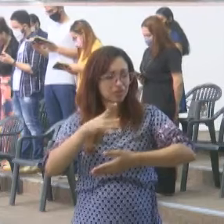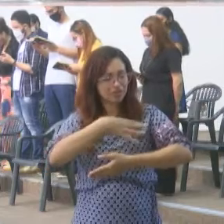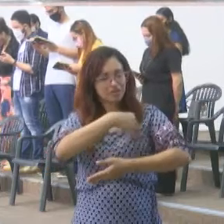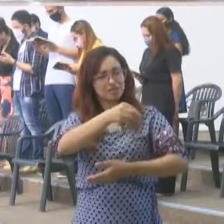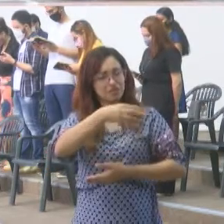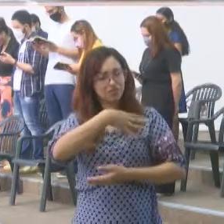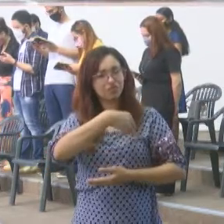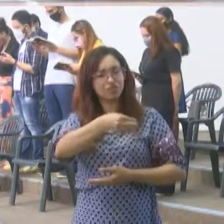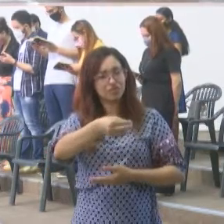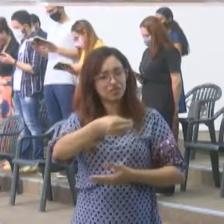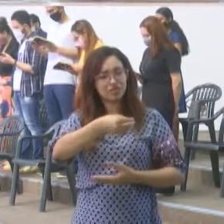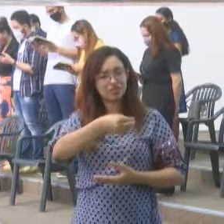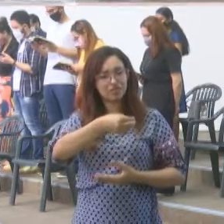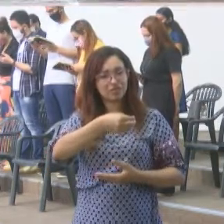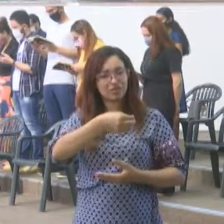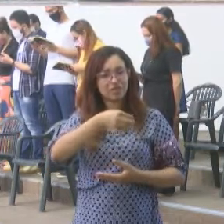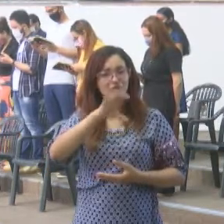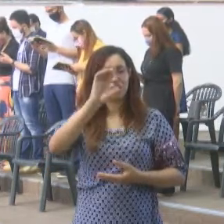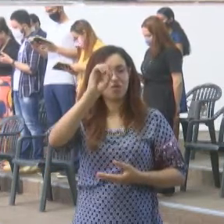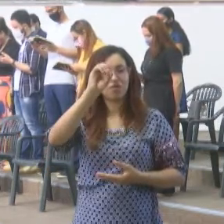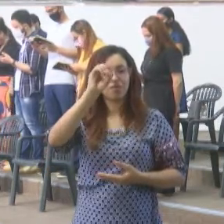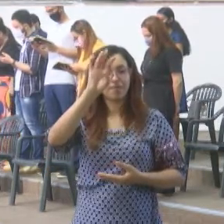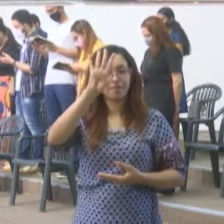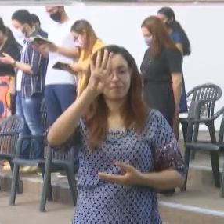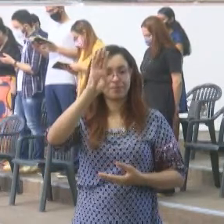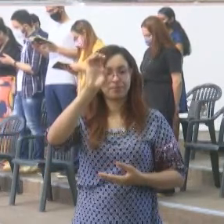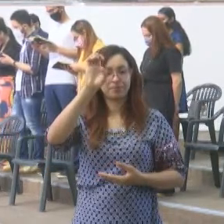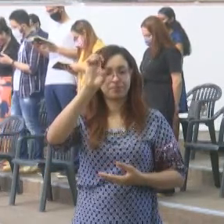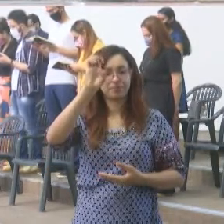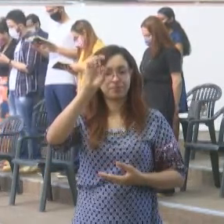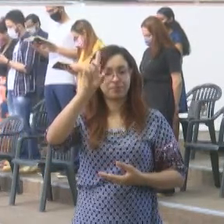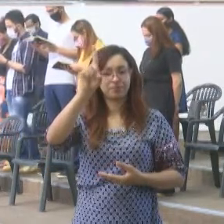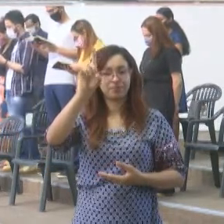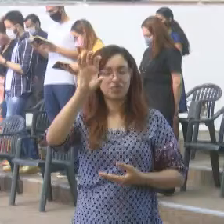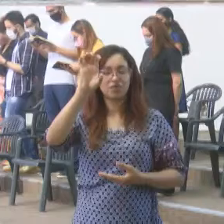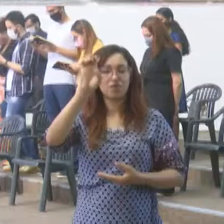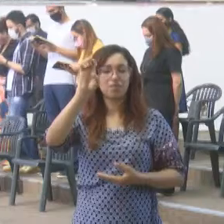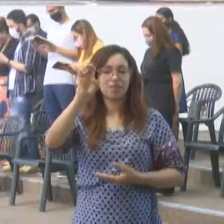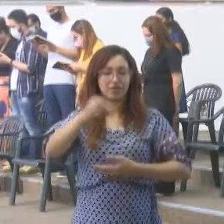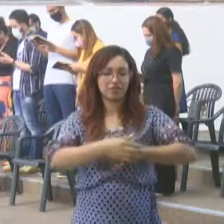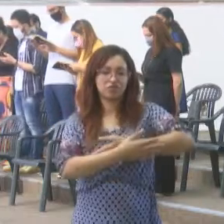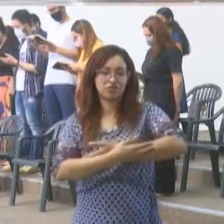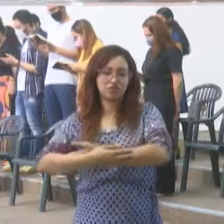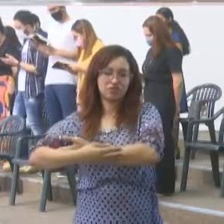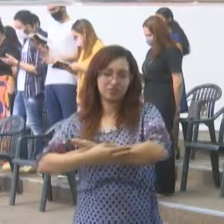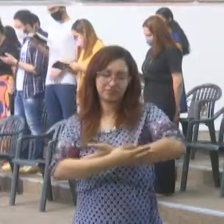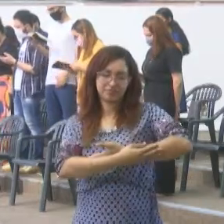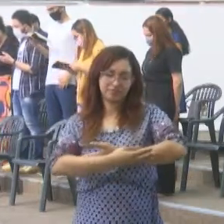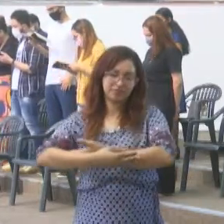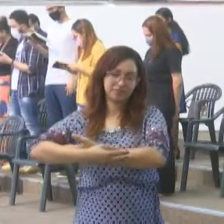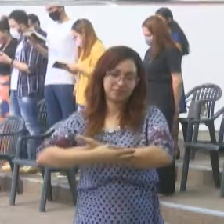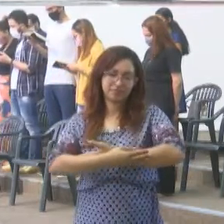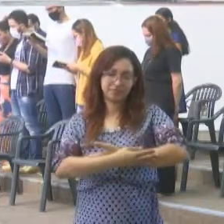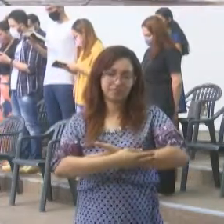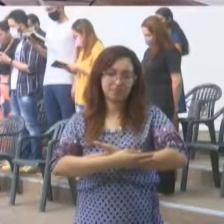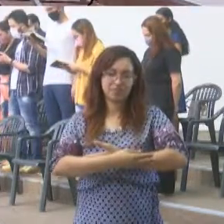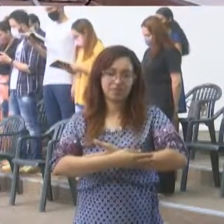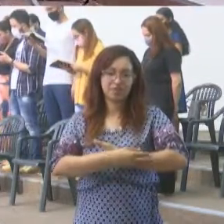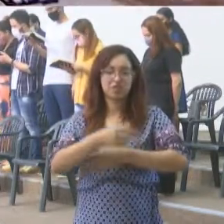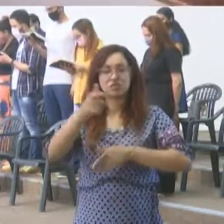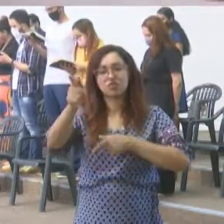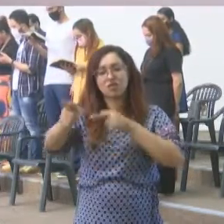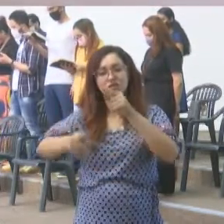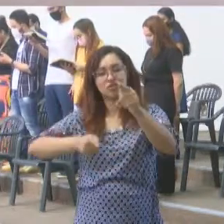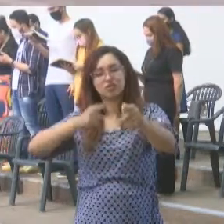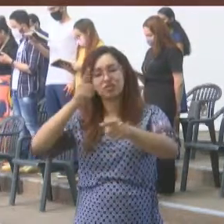filho, e lhe chamaram Obed. Este é pai de Jessé, pai de Davi. São estas, pois,